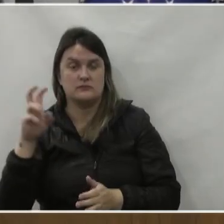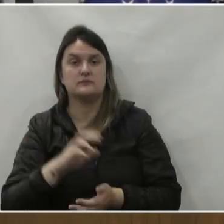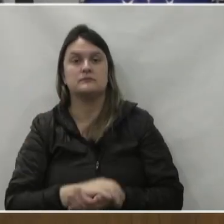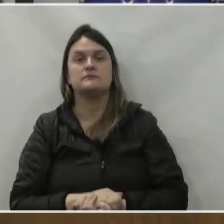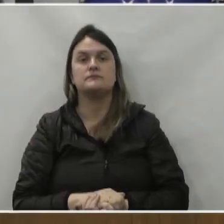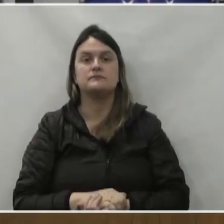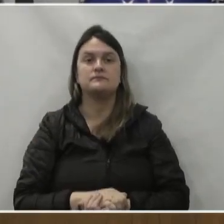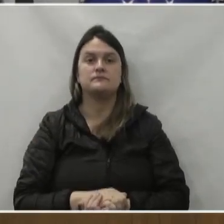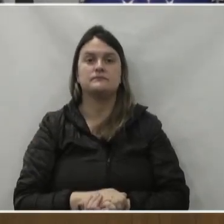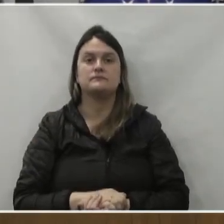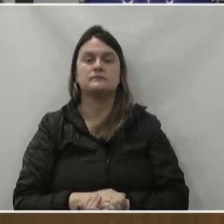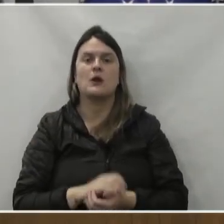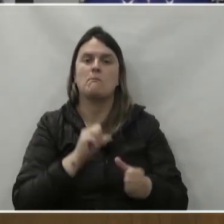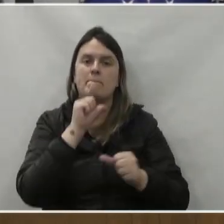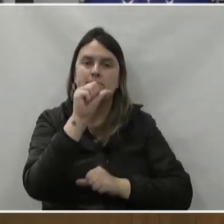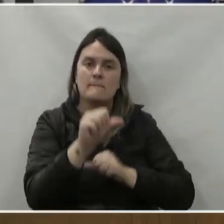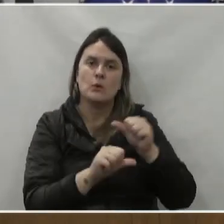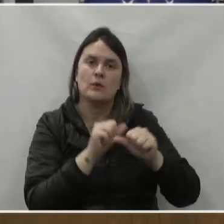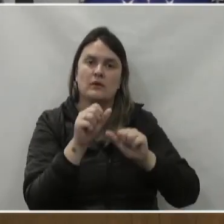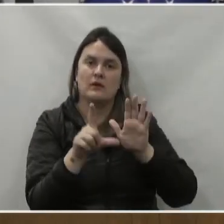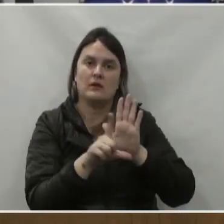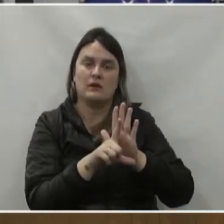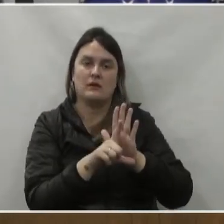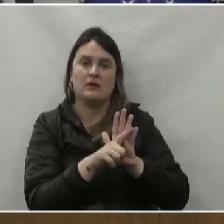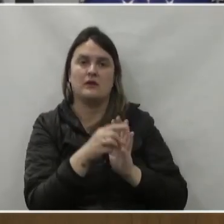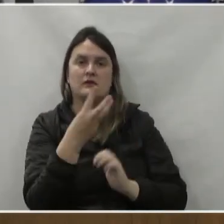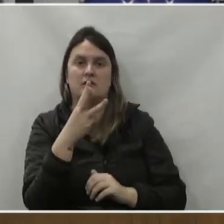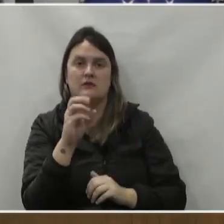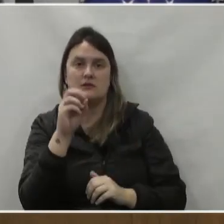35/2025. Altera as leis municipais número